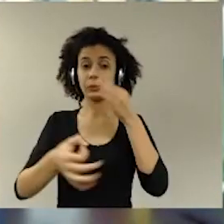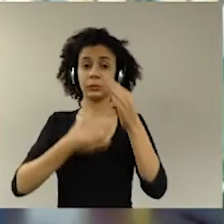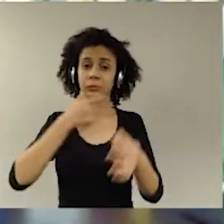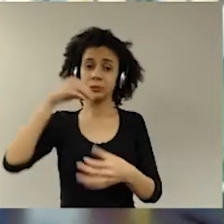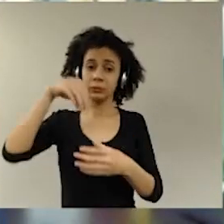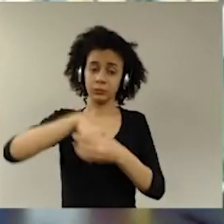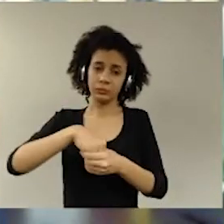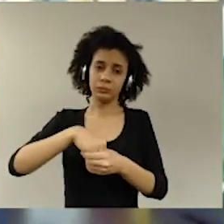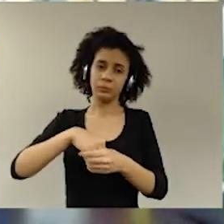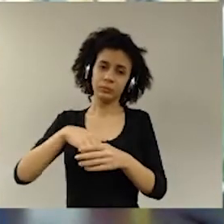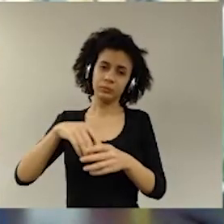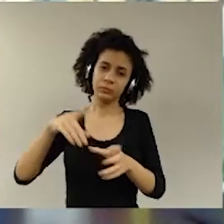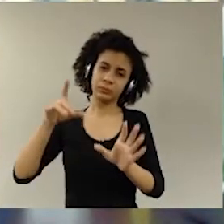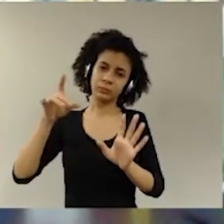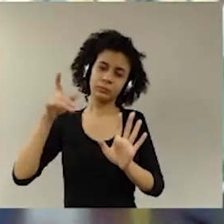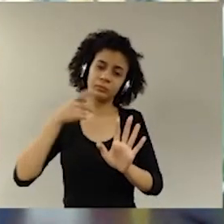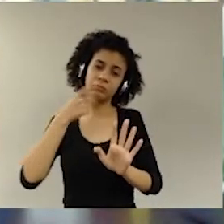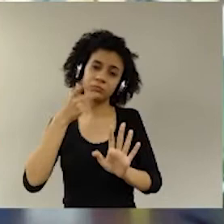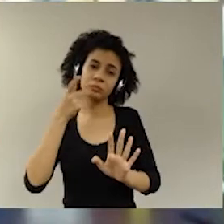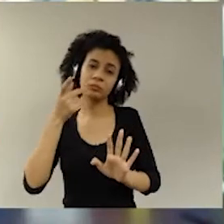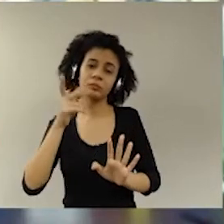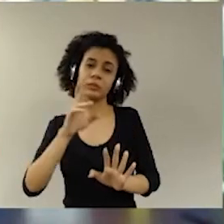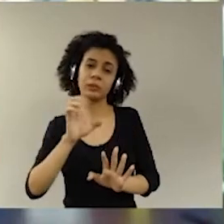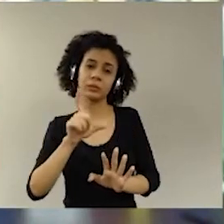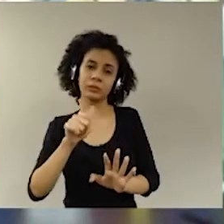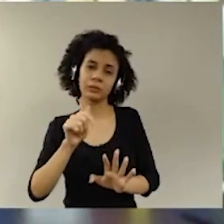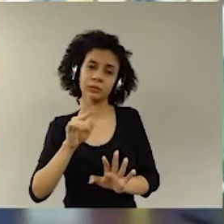Federal, relator constituinte,